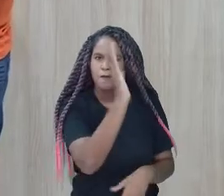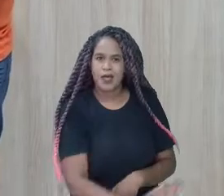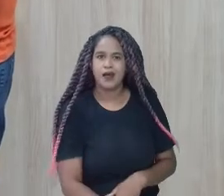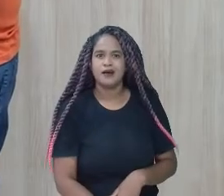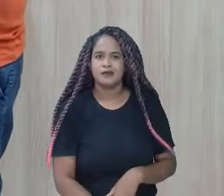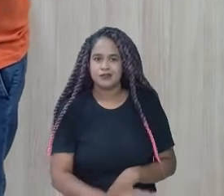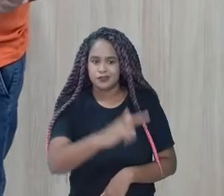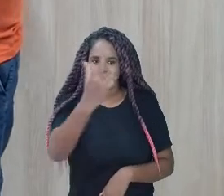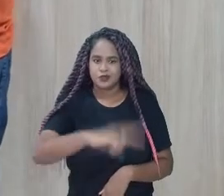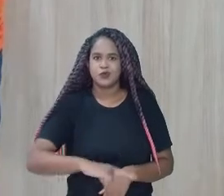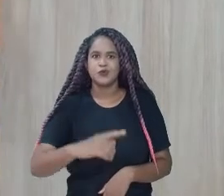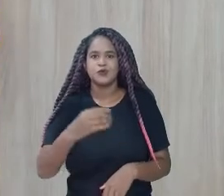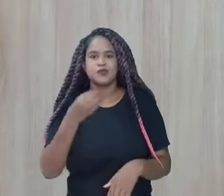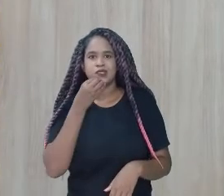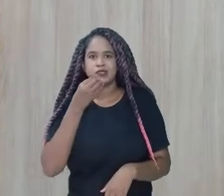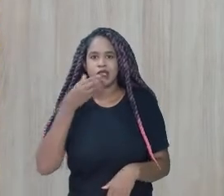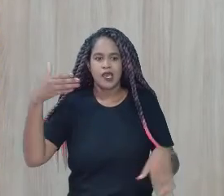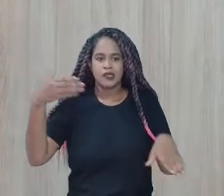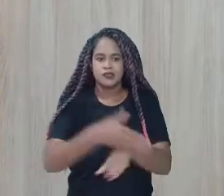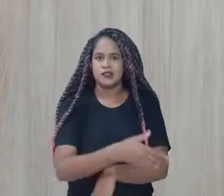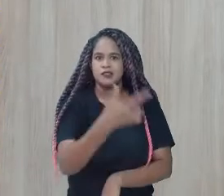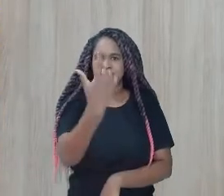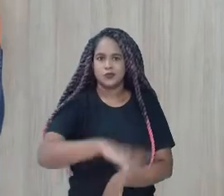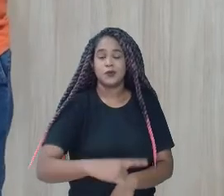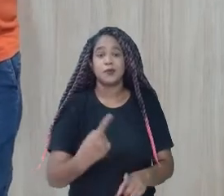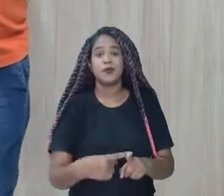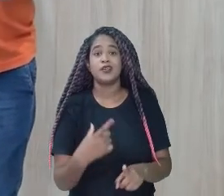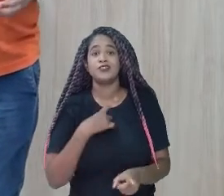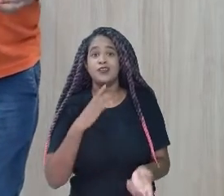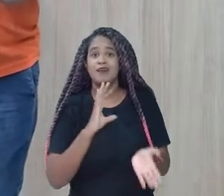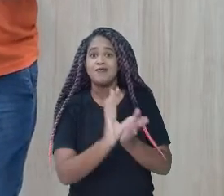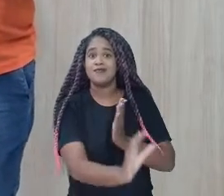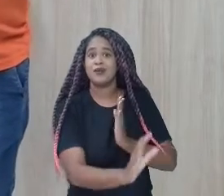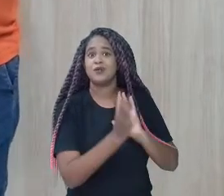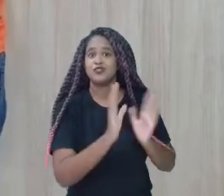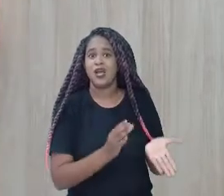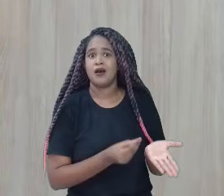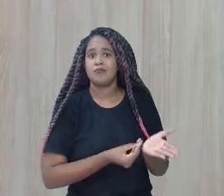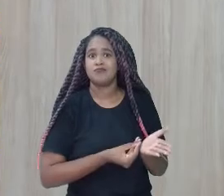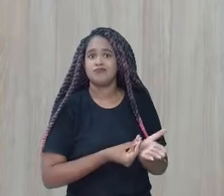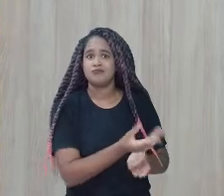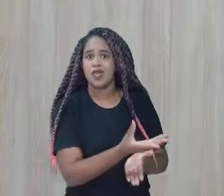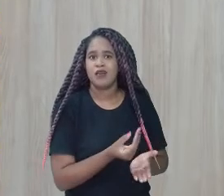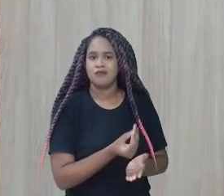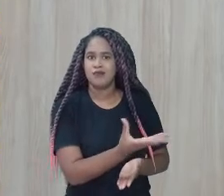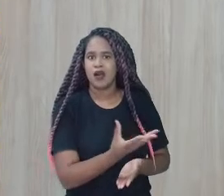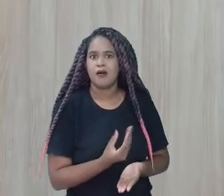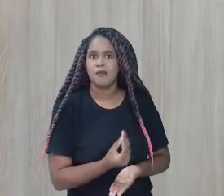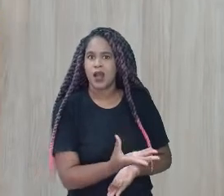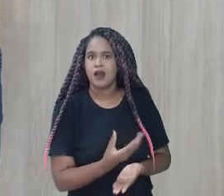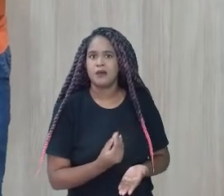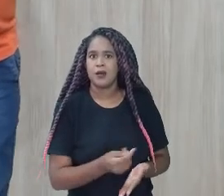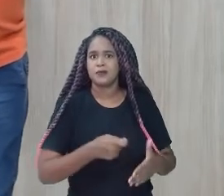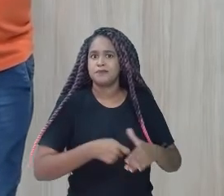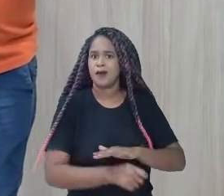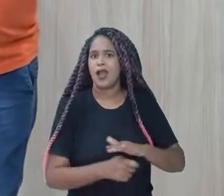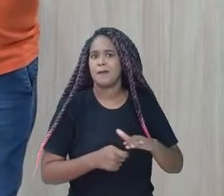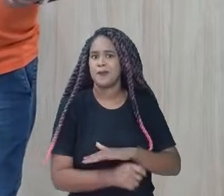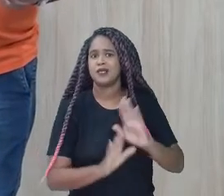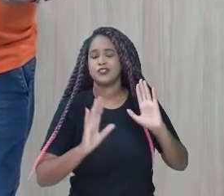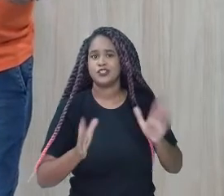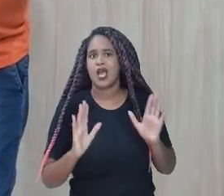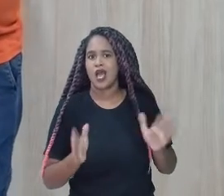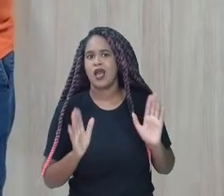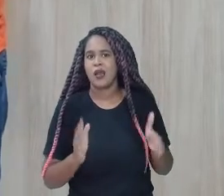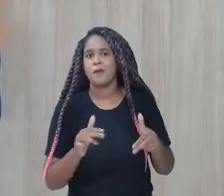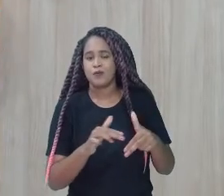brasileiro. Tentando, por quê? Eles tinham muito capital investido, né? A gente viu, eles tinham muito capital investido nos